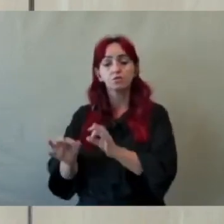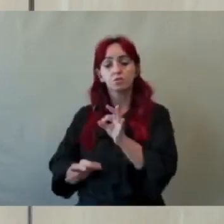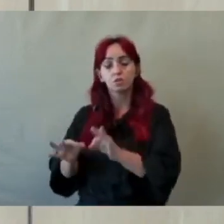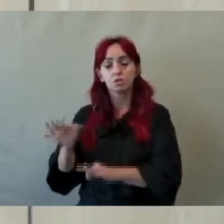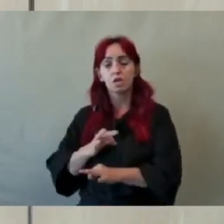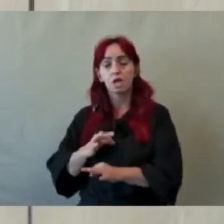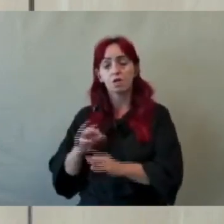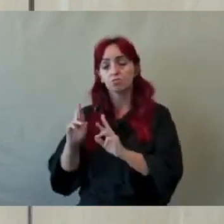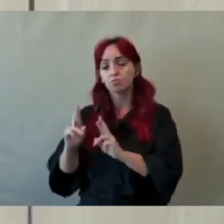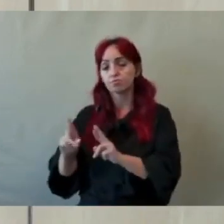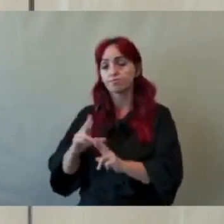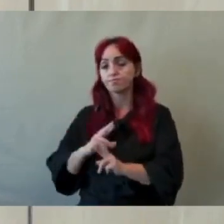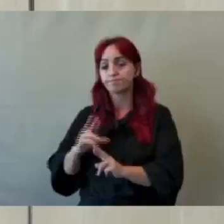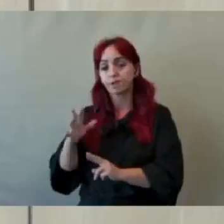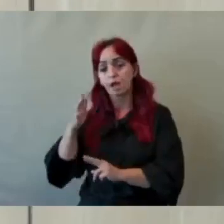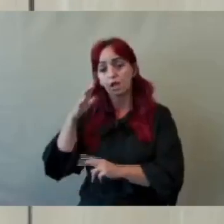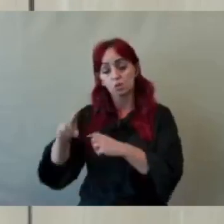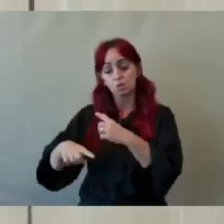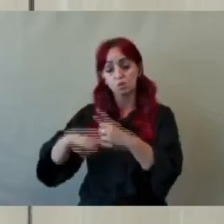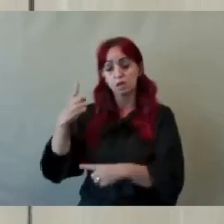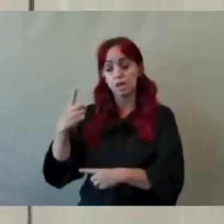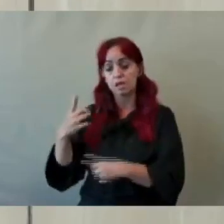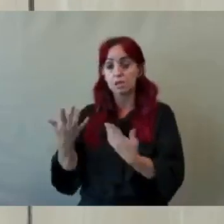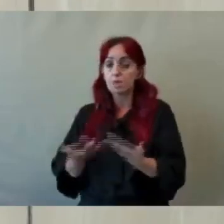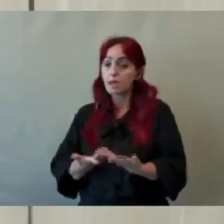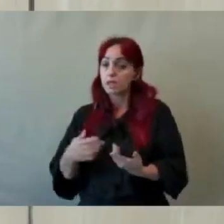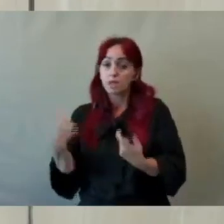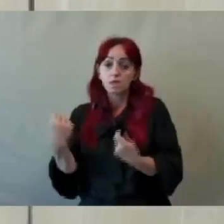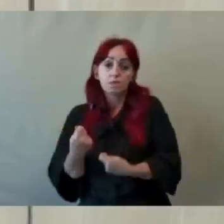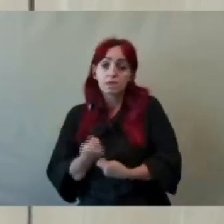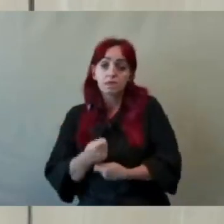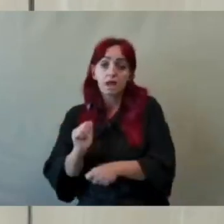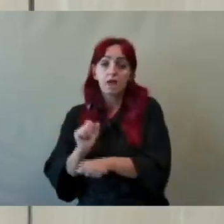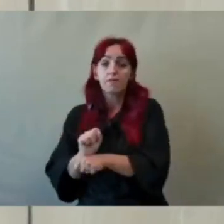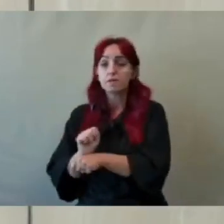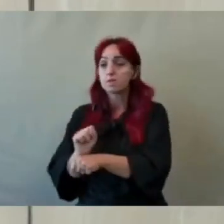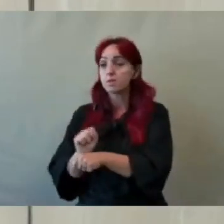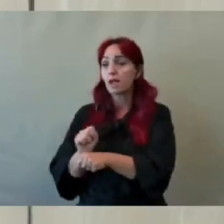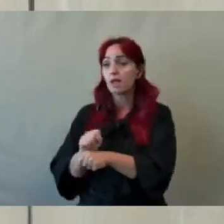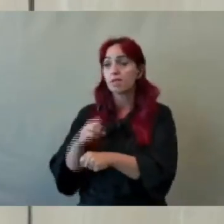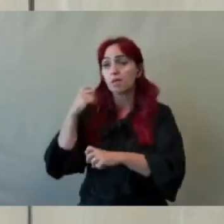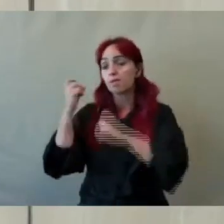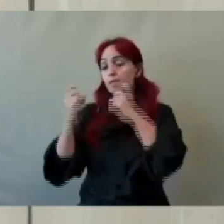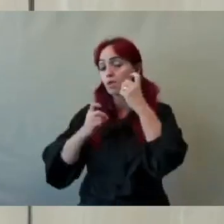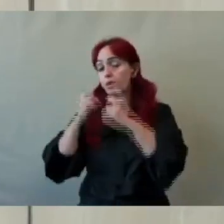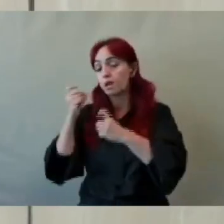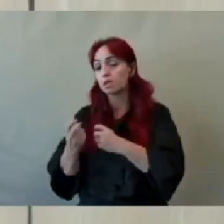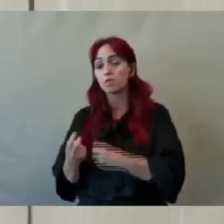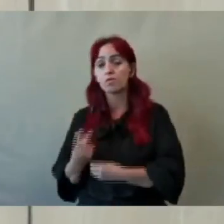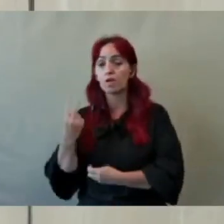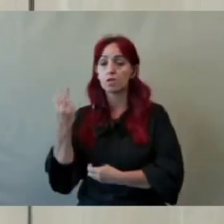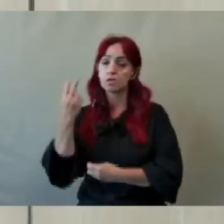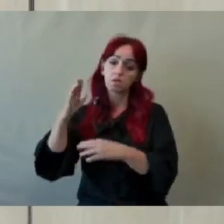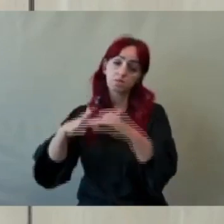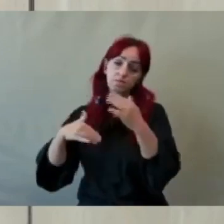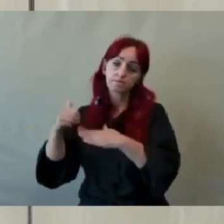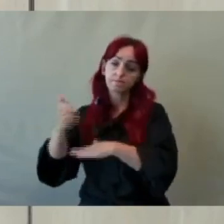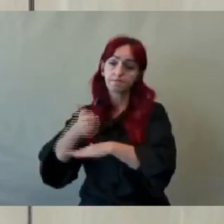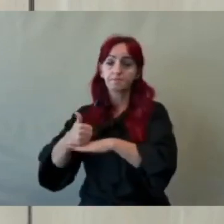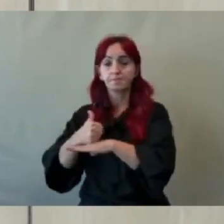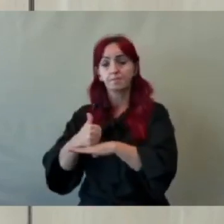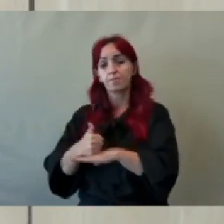sucesso nela, mas não precisaríamos chegar a esse ponto se houvesse, de fato, uma preocupação de valorização dos profissionais da